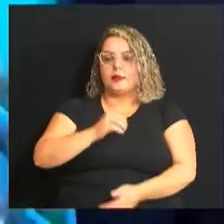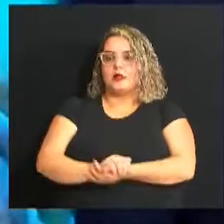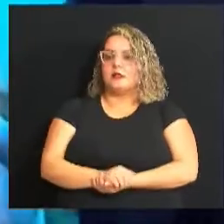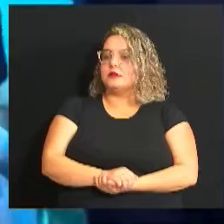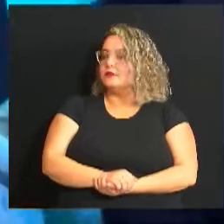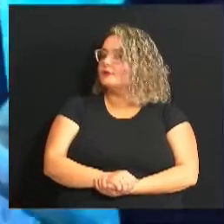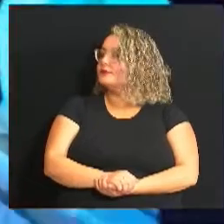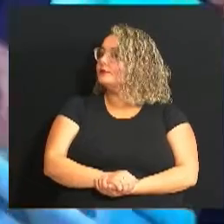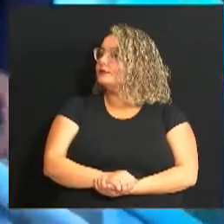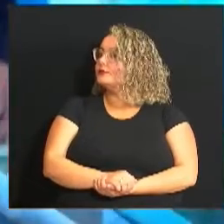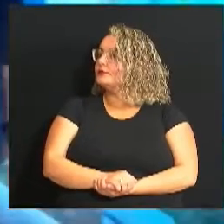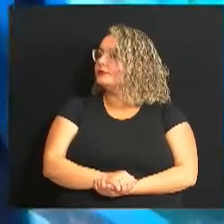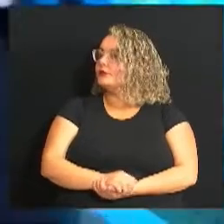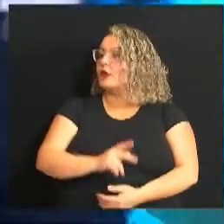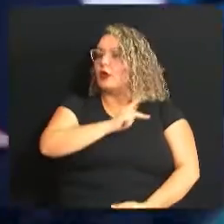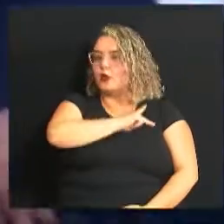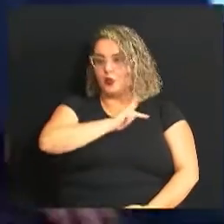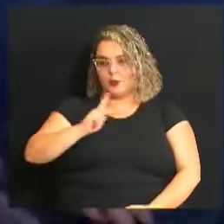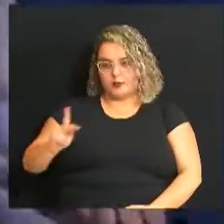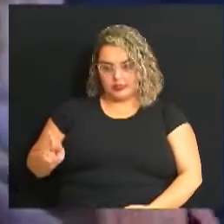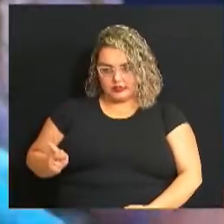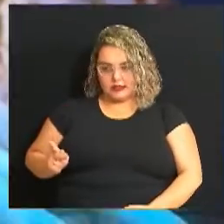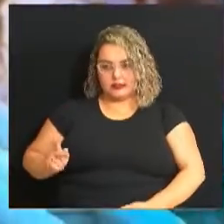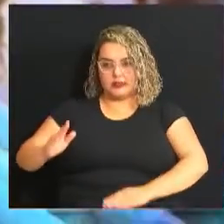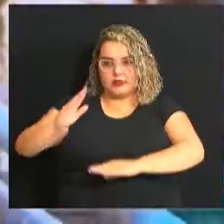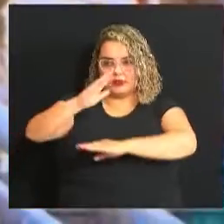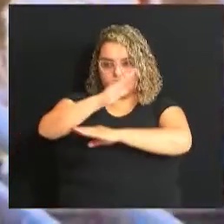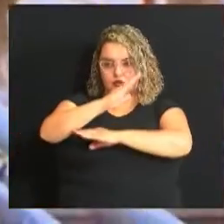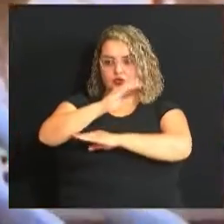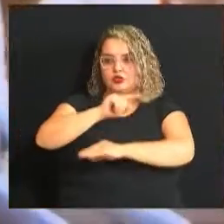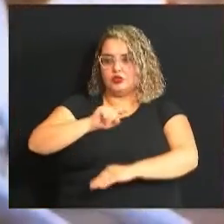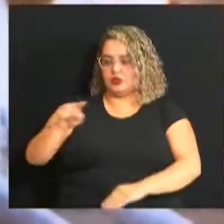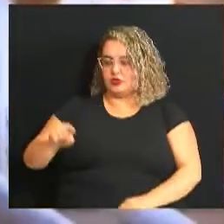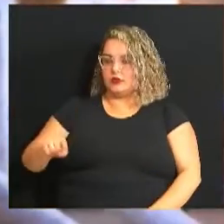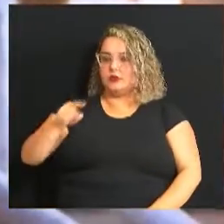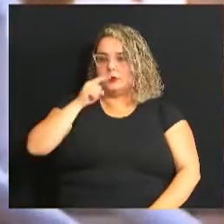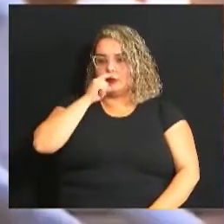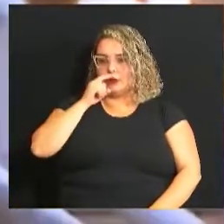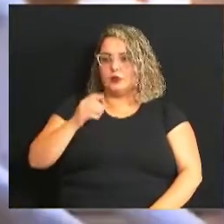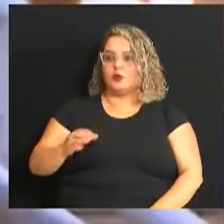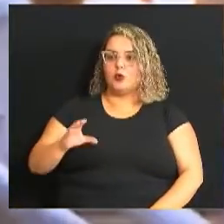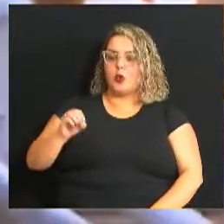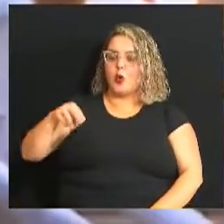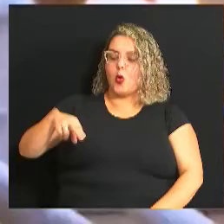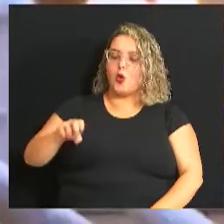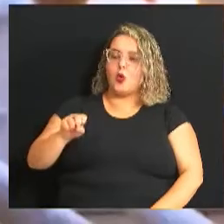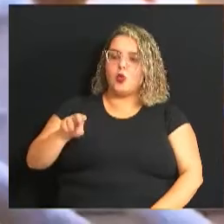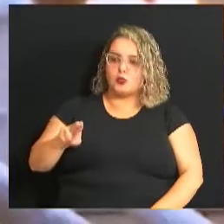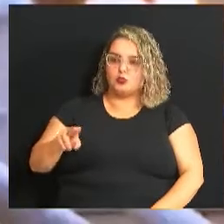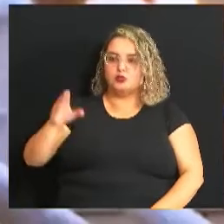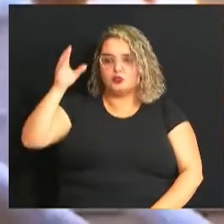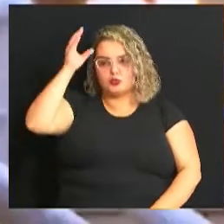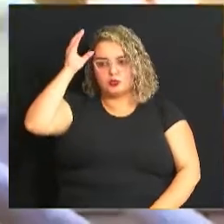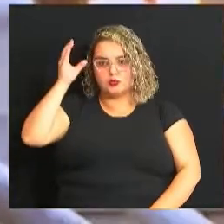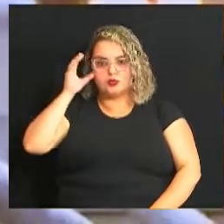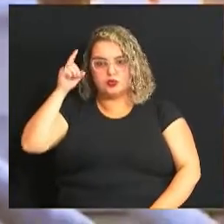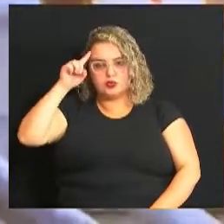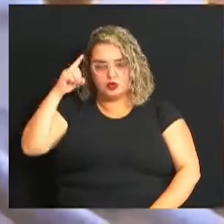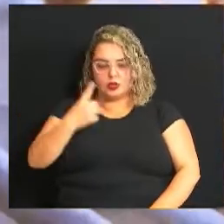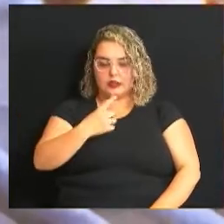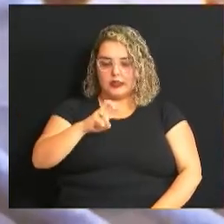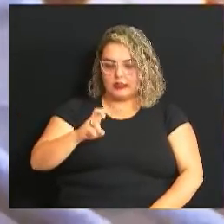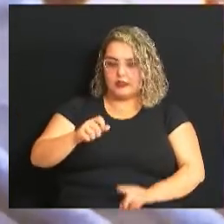O presidente da Câmara, o vereador Zé Carlos, recebeu uma placa do cônsul da Coreia no Paço Municipal. Dia 15 de agosto é comemorado o Dia